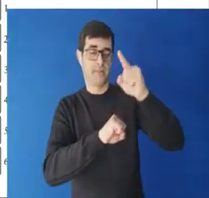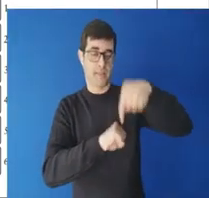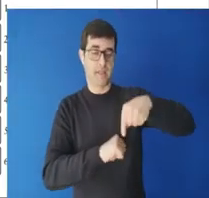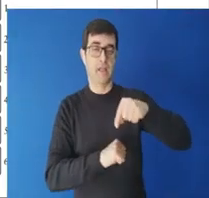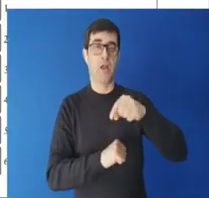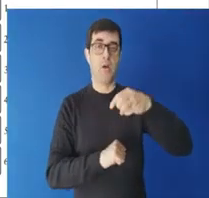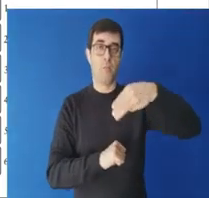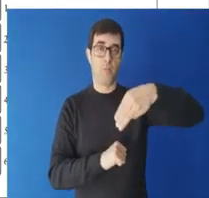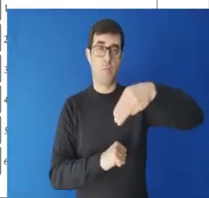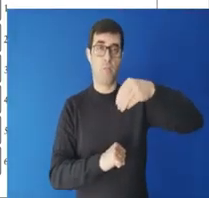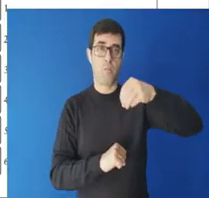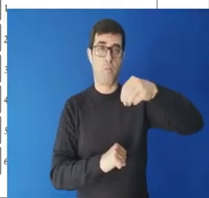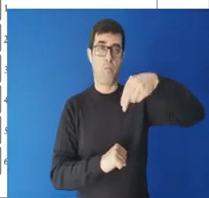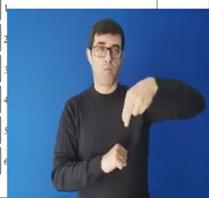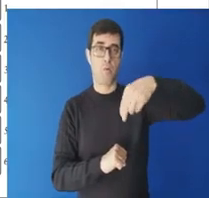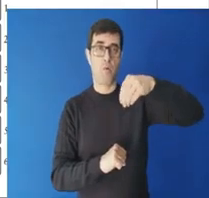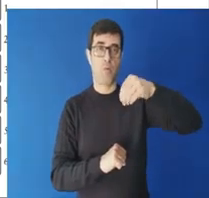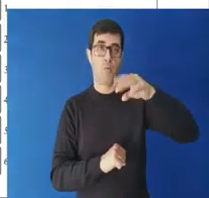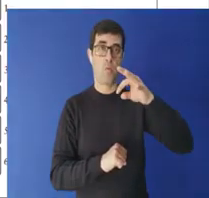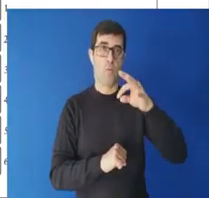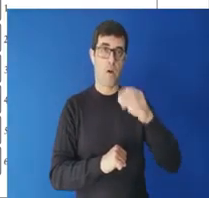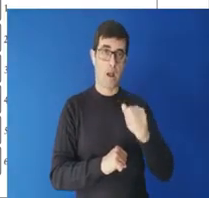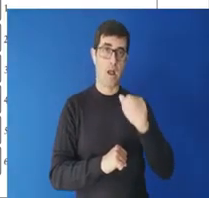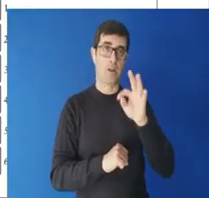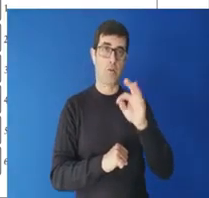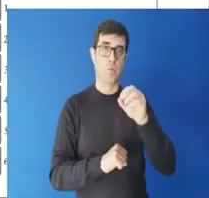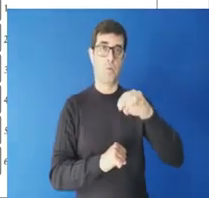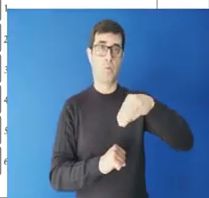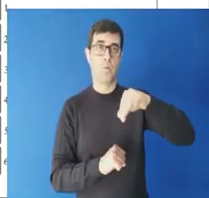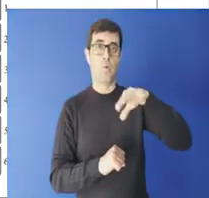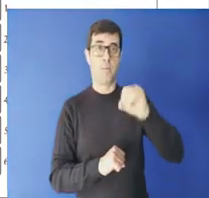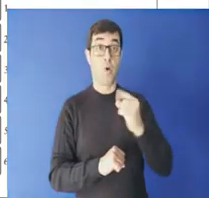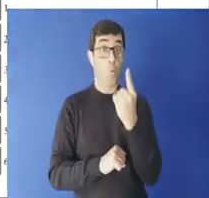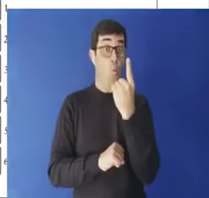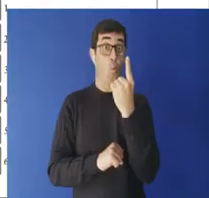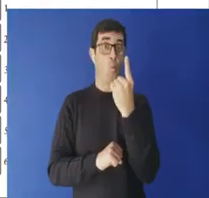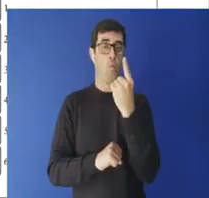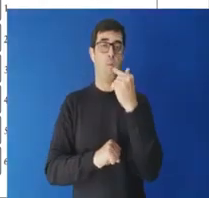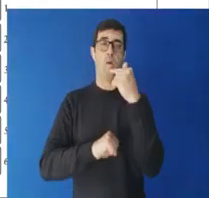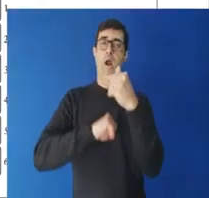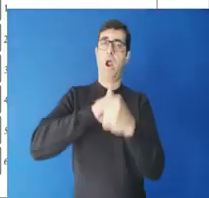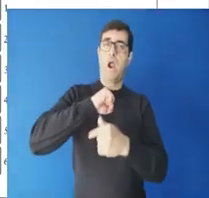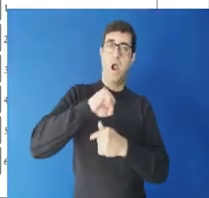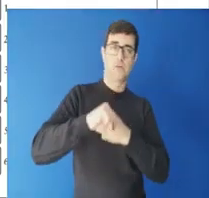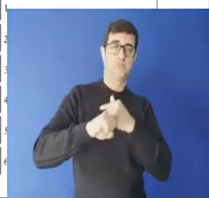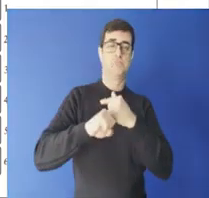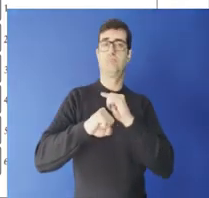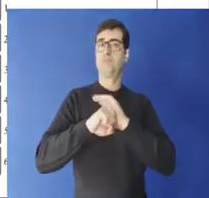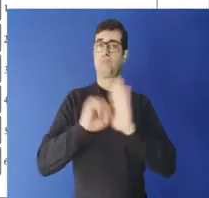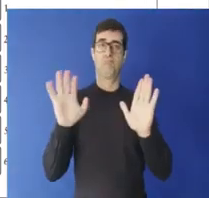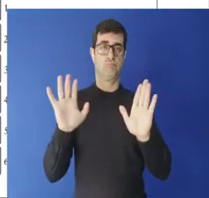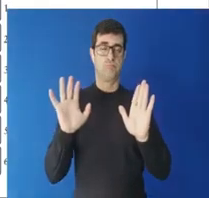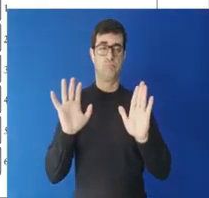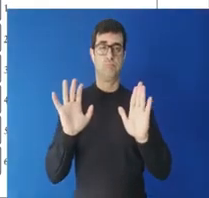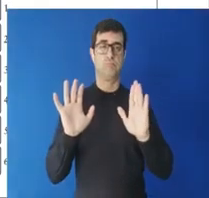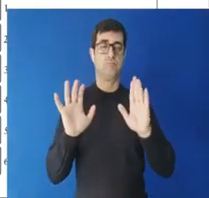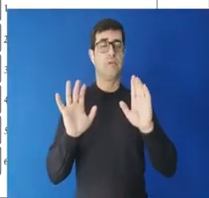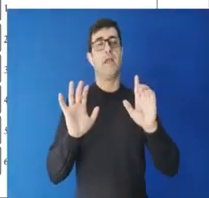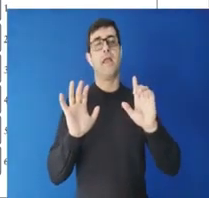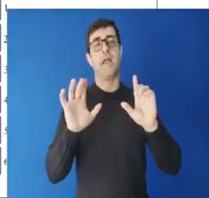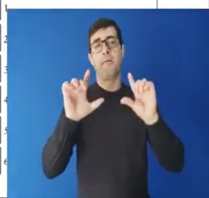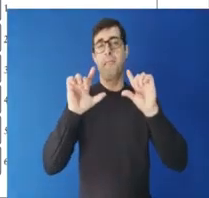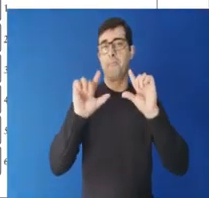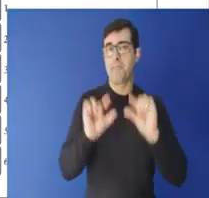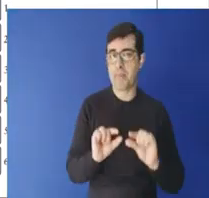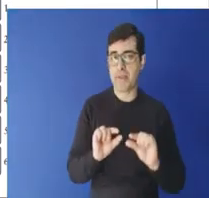seja, com um átomo. Eles dificilmente vão atingir uma carga menos 3 ou menos 4,